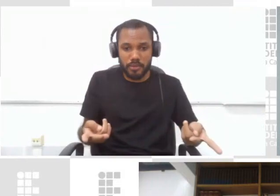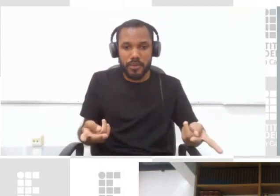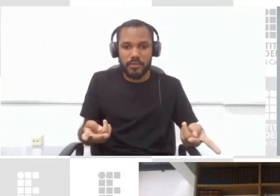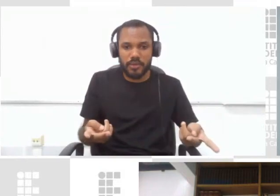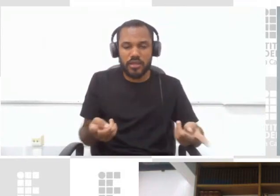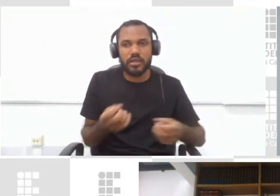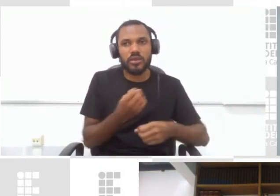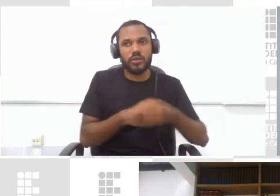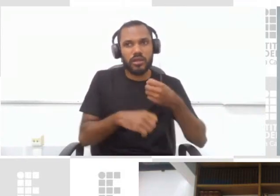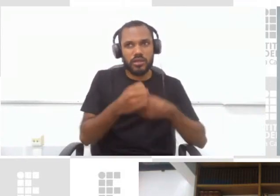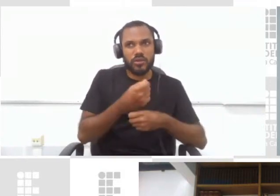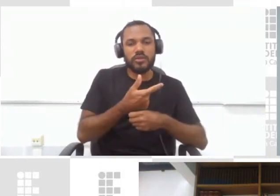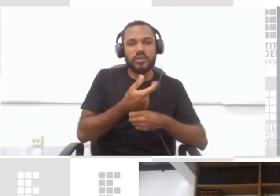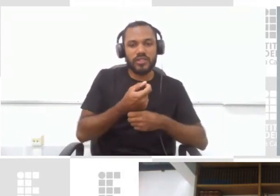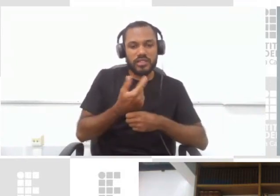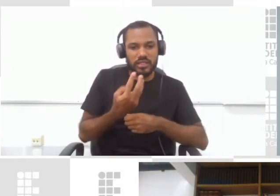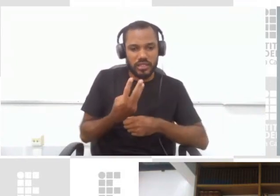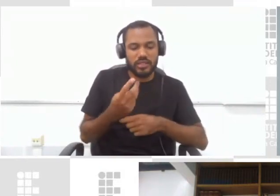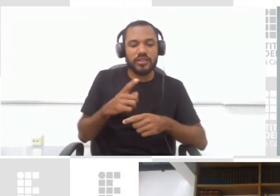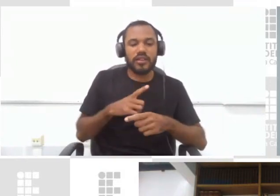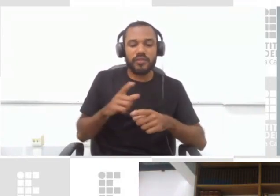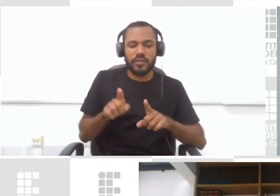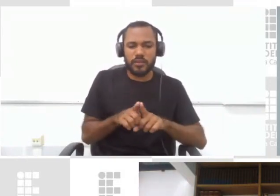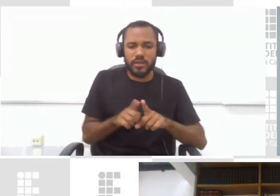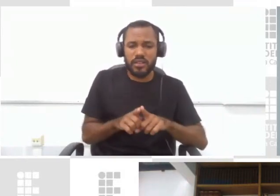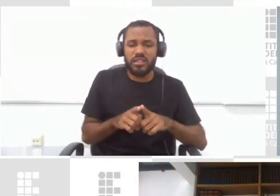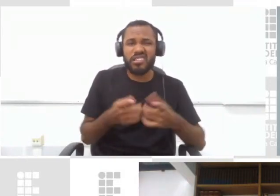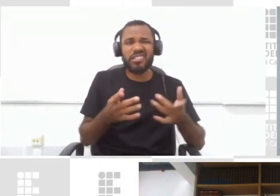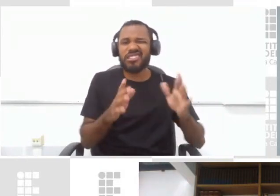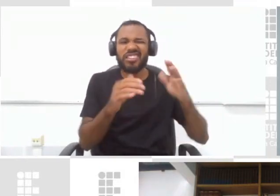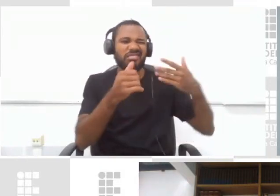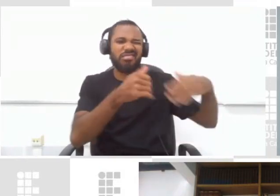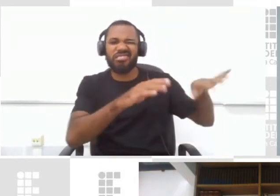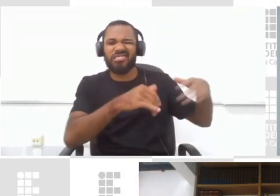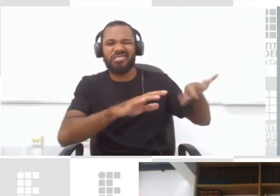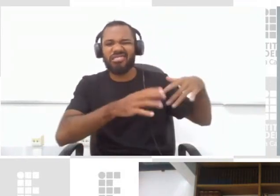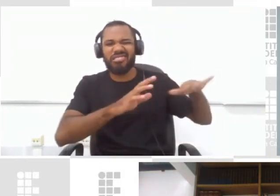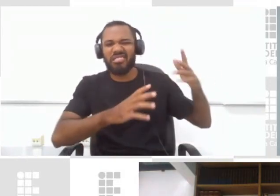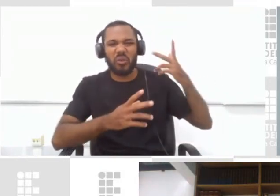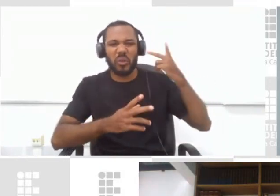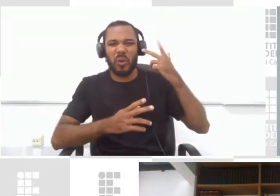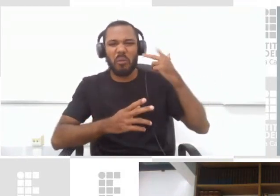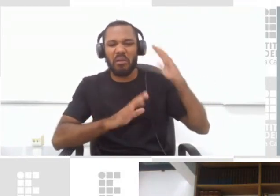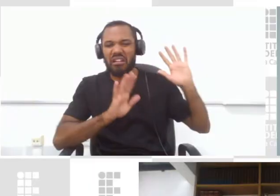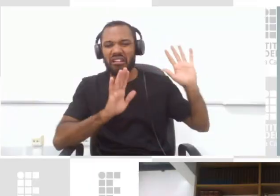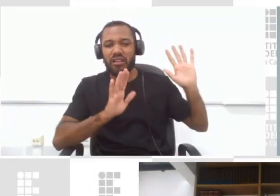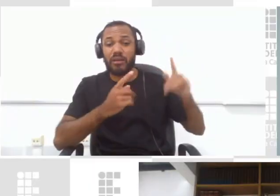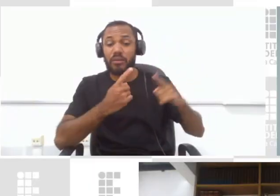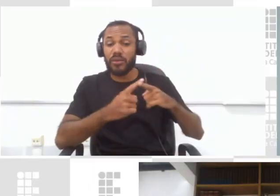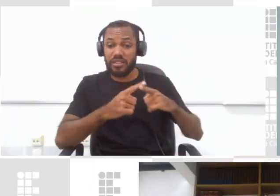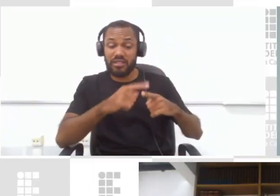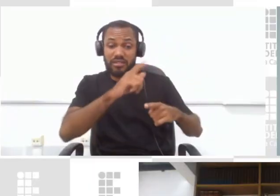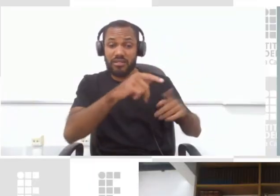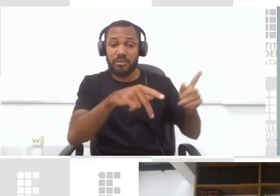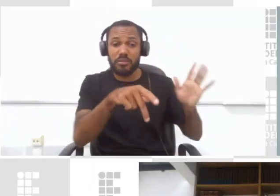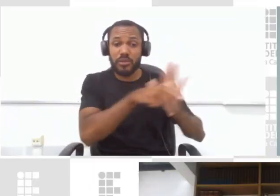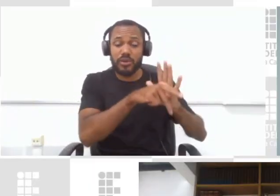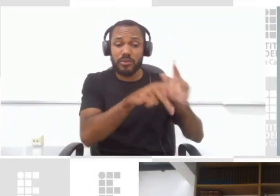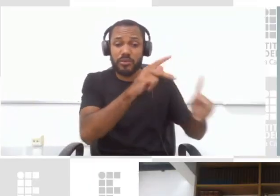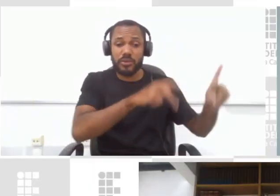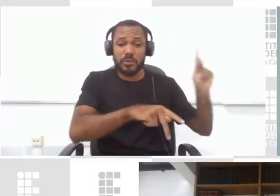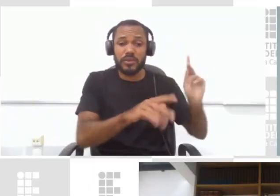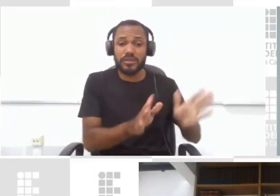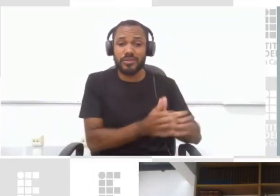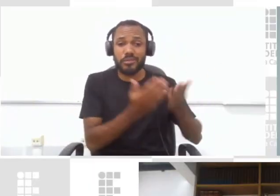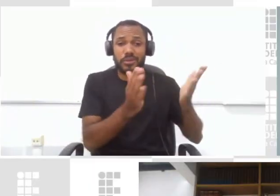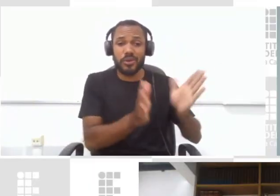em 2022, mas ainda assim um número de vítimas, e ninguém está muito aí por causa disso, porque são populações pobres, né? E pobres,